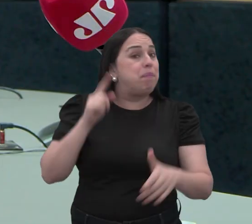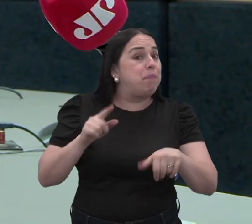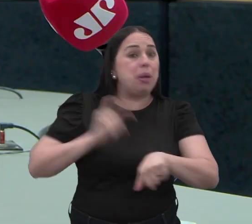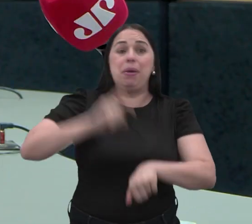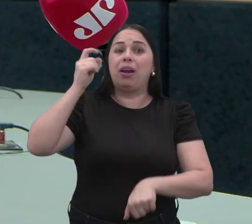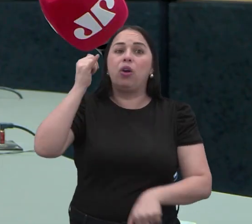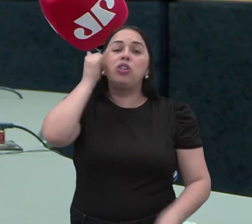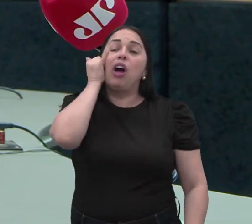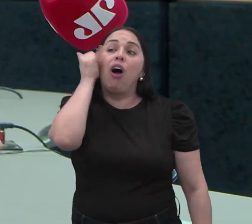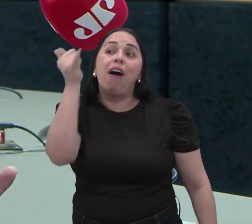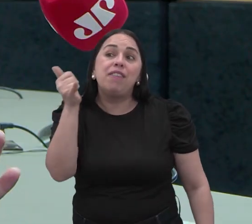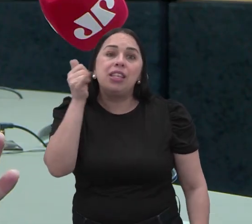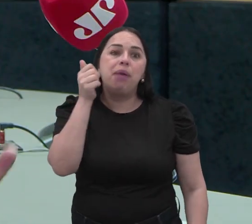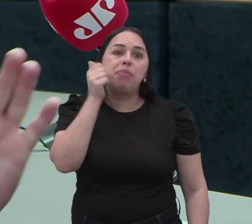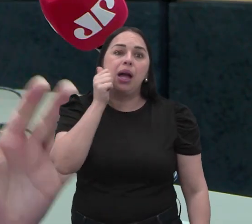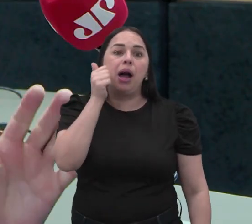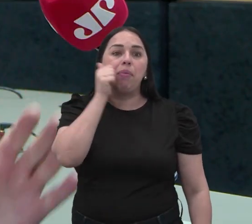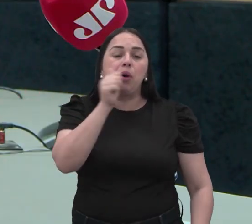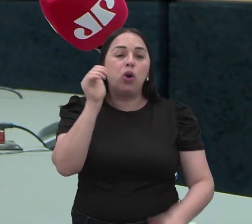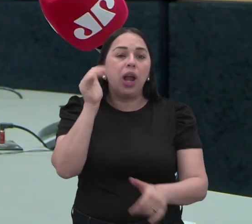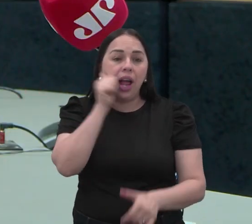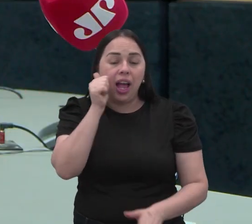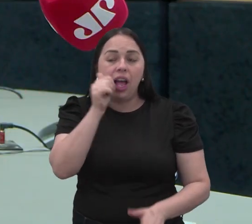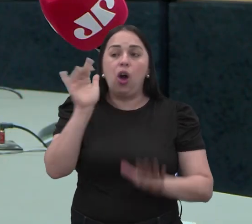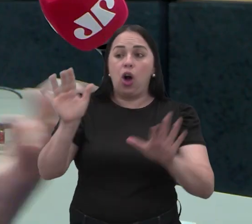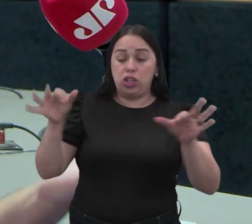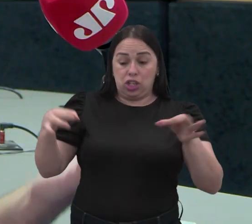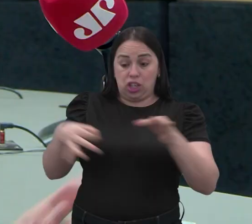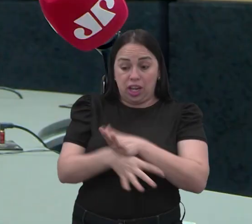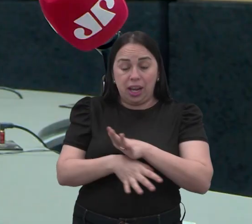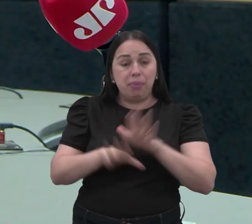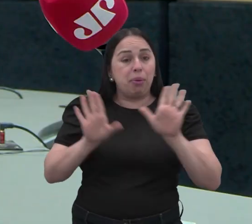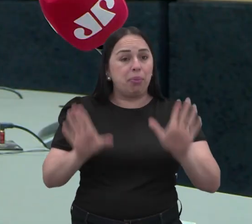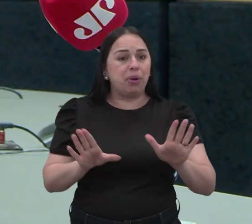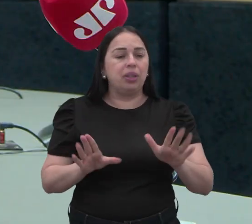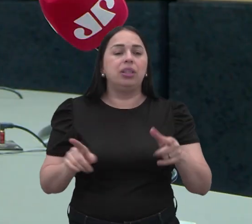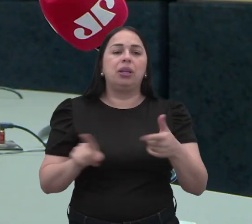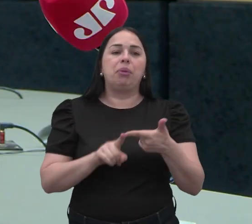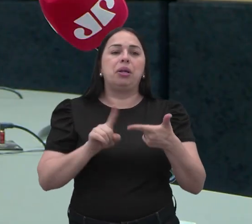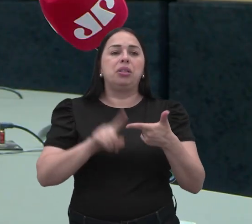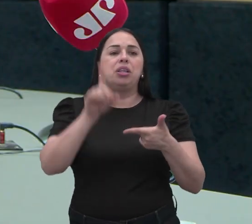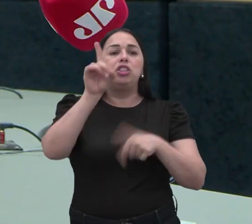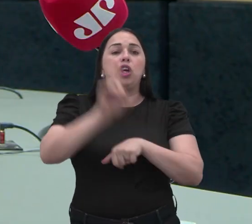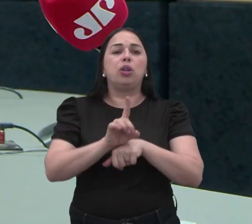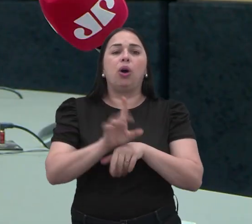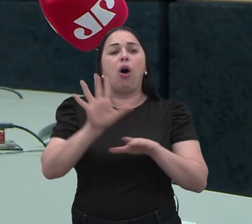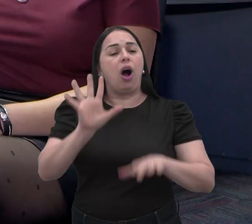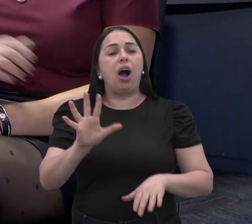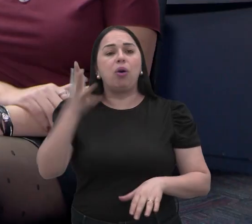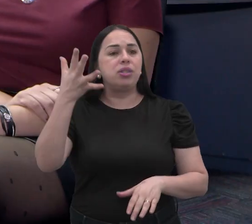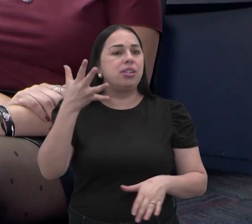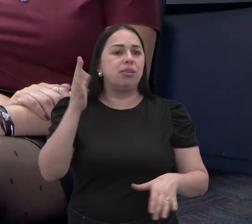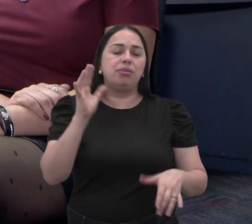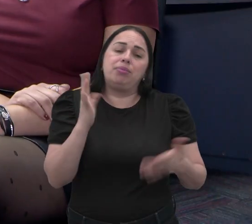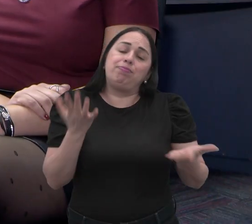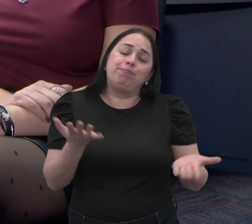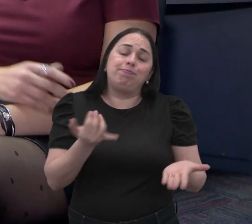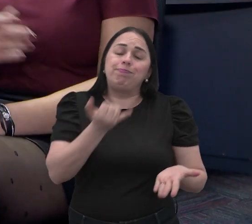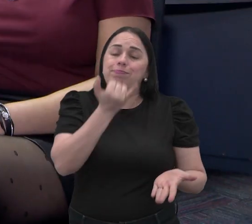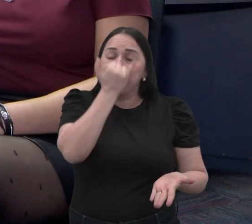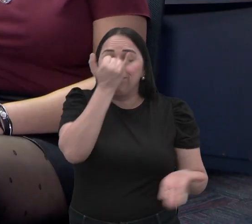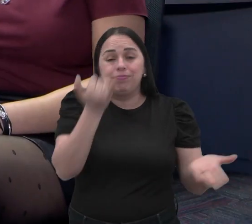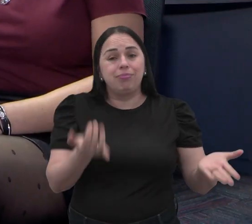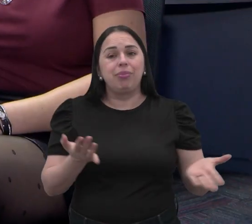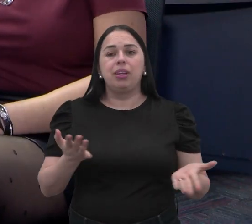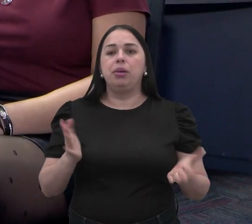para minha mulher avisando, olha, tá tudo bem, já estou aqui. E o segundo foi ligar para o meu diretor e falar, aconteceu, eu fiquei preso. Sinto muito. Não